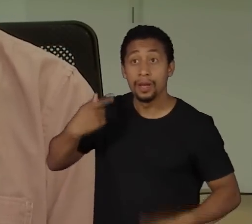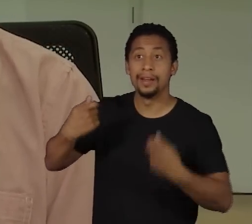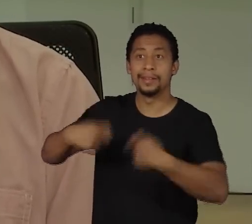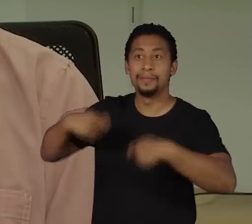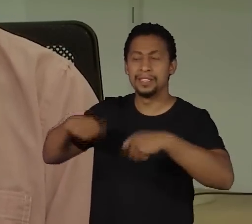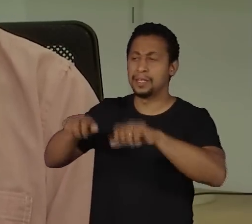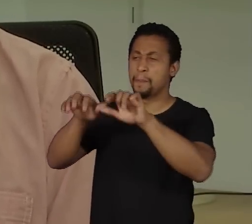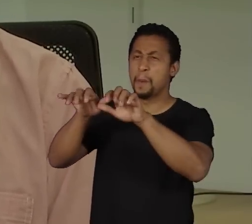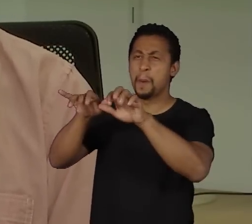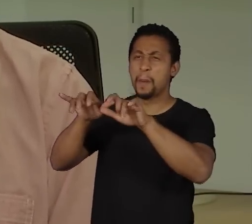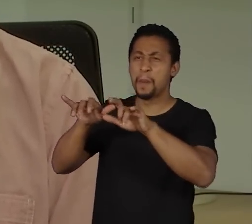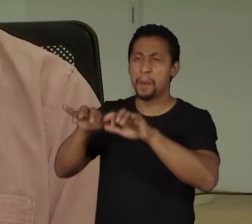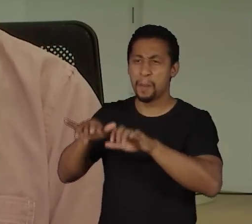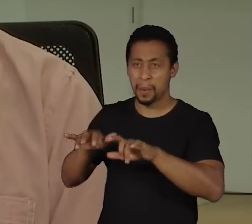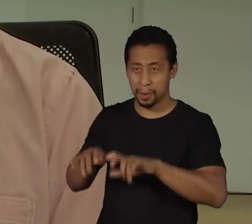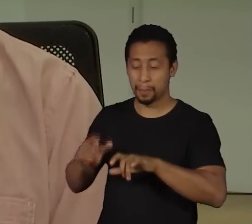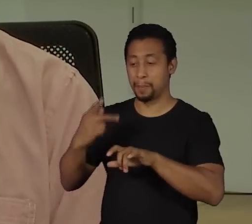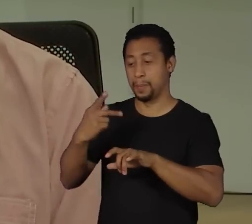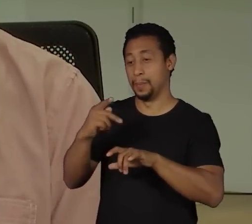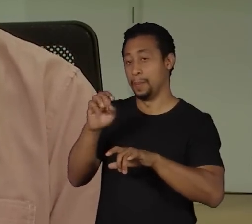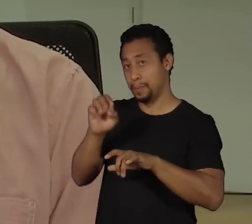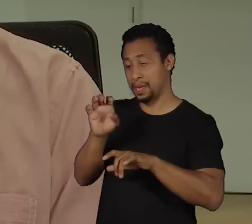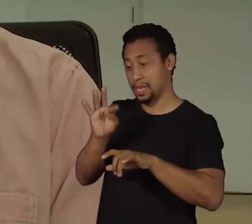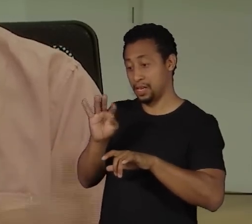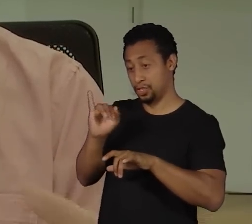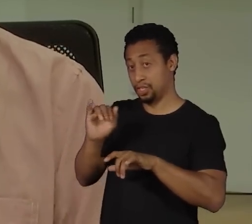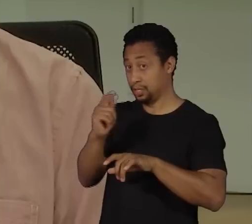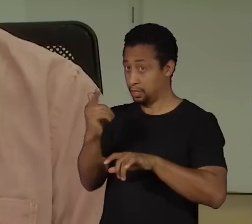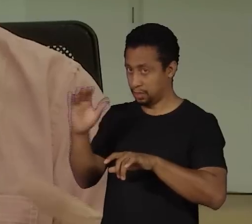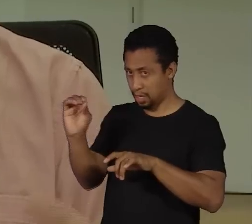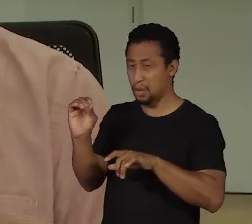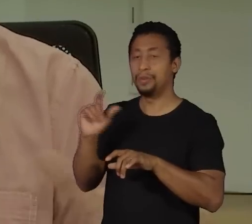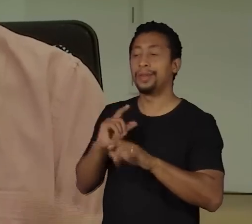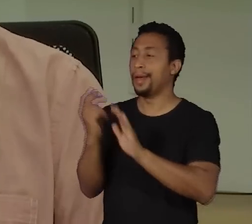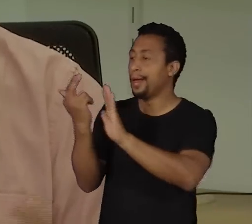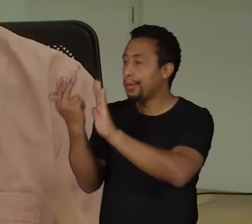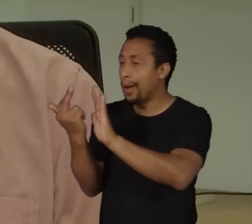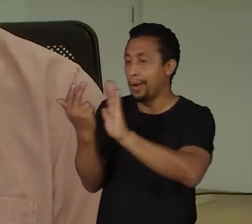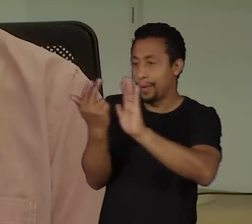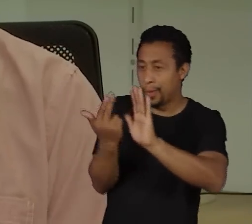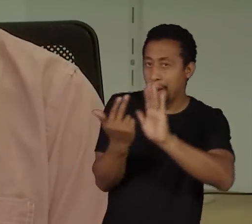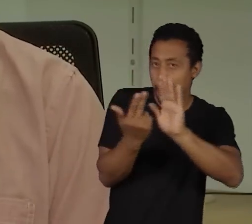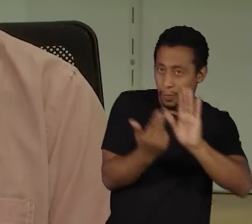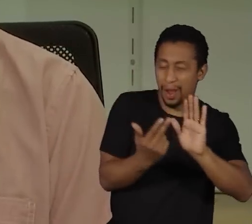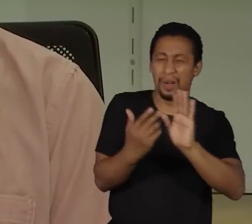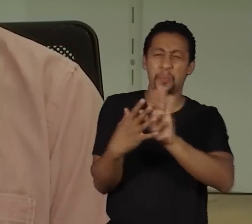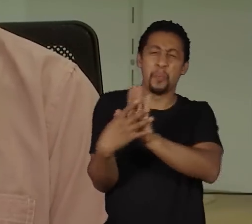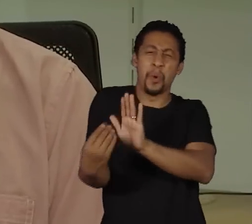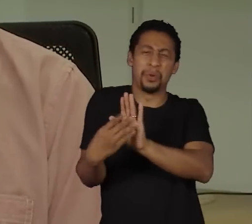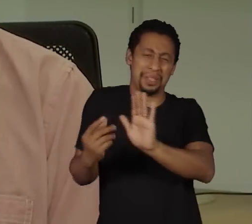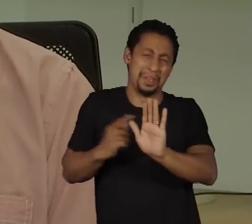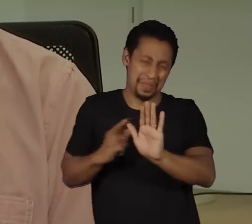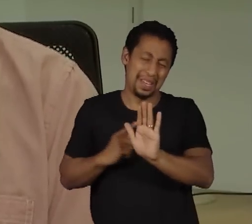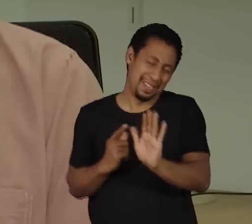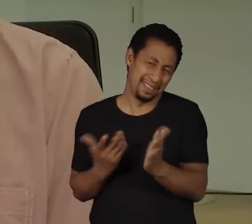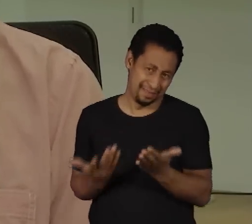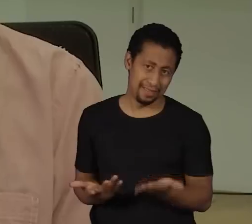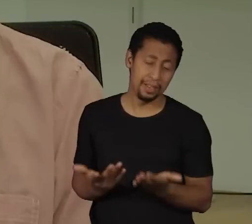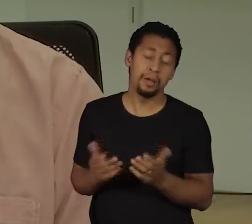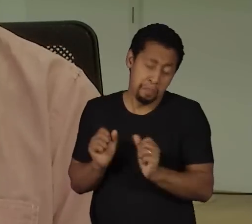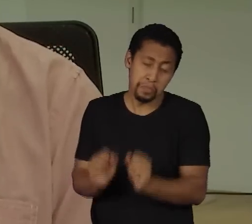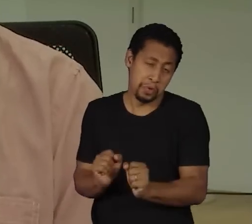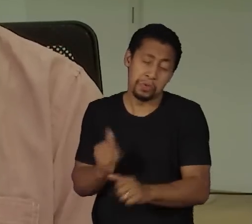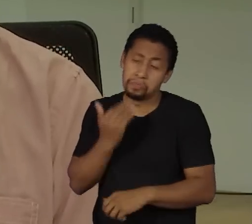similares, alguém que tem que redigir textos que seguem sempre um certo modelo, né? Ou, por